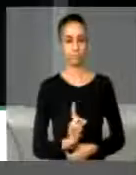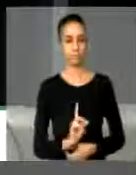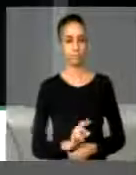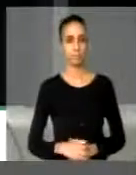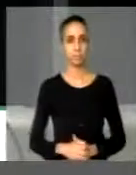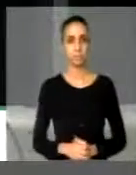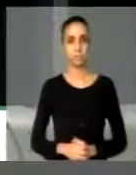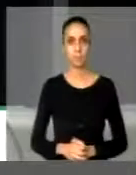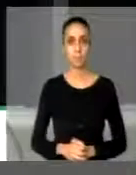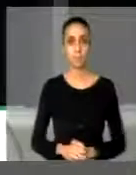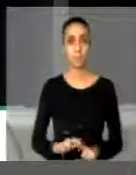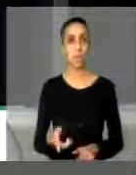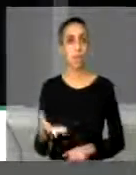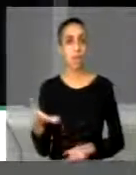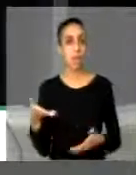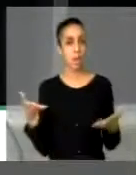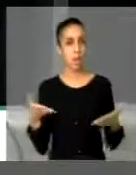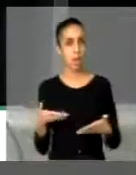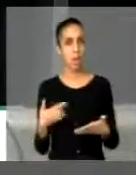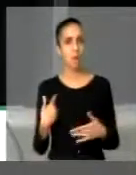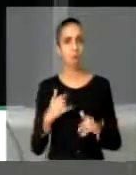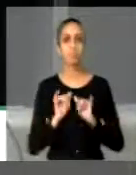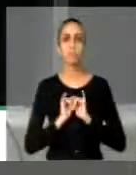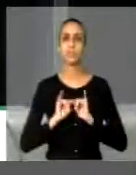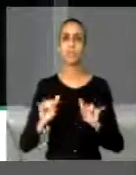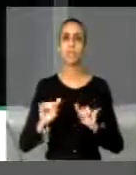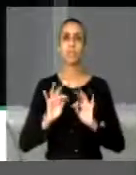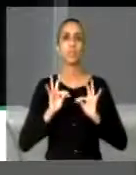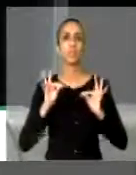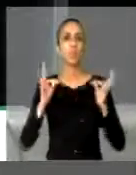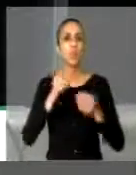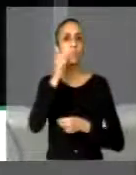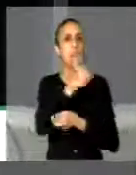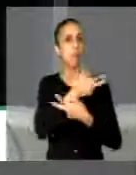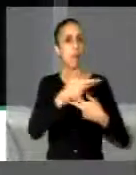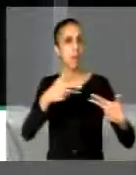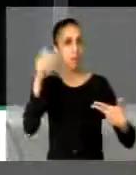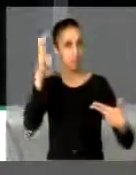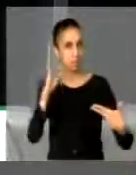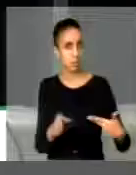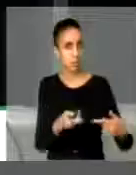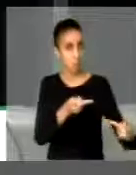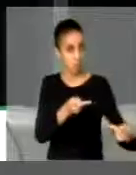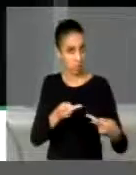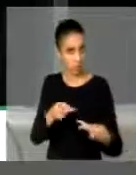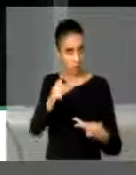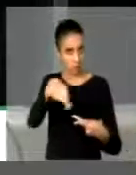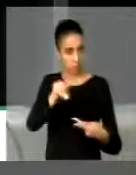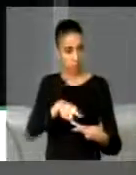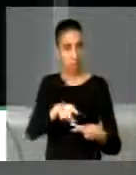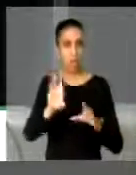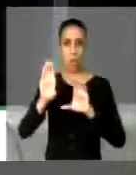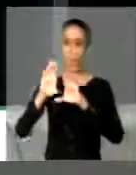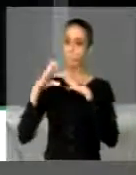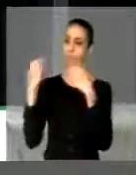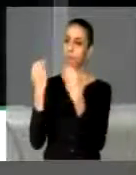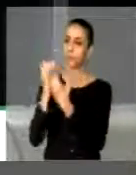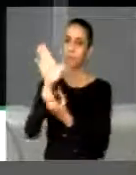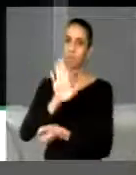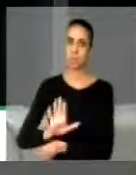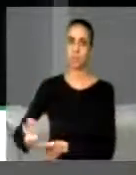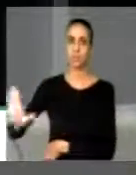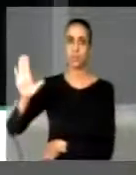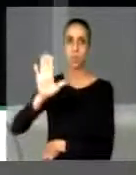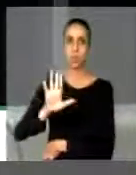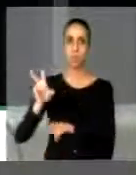queria aqui neste momento me dirigir às mulheres de todo o Brasil para convidá-las para a Conferência Nacional